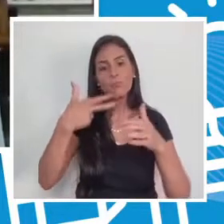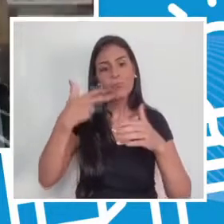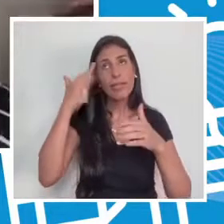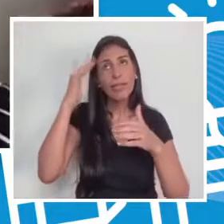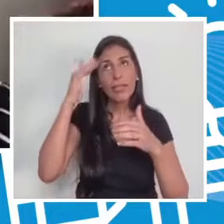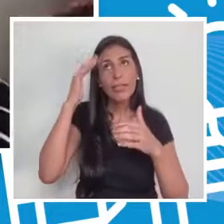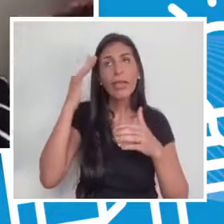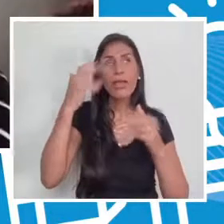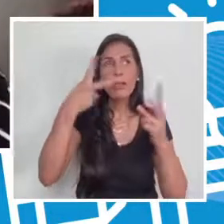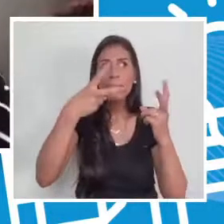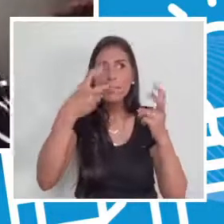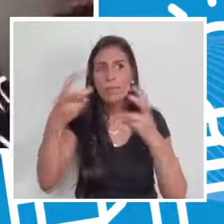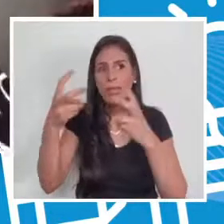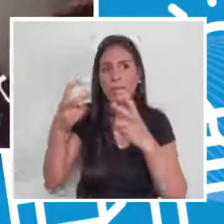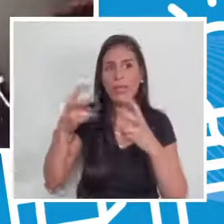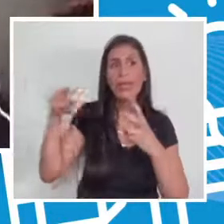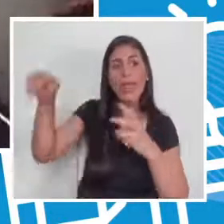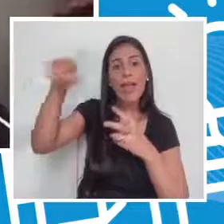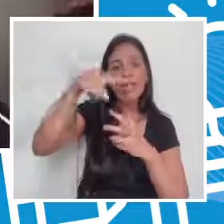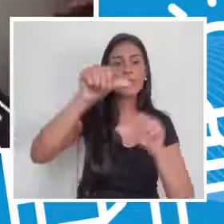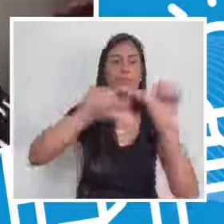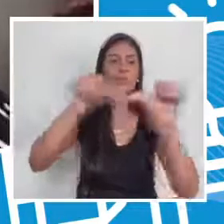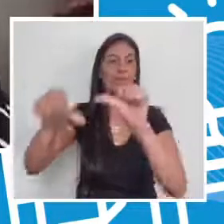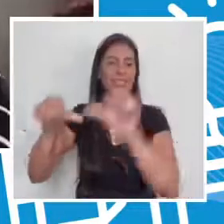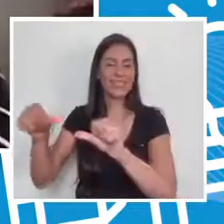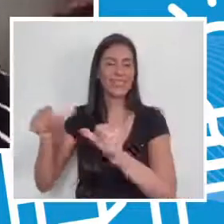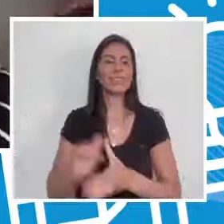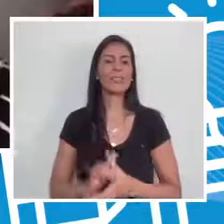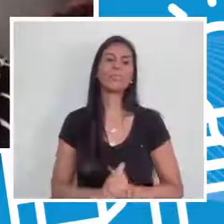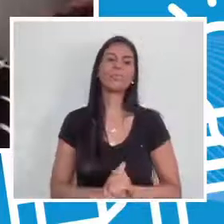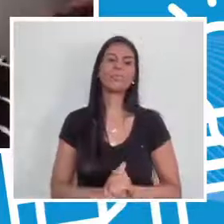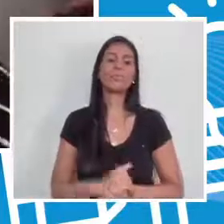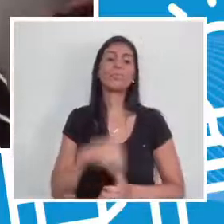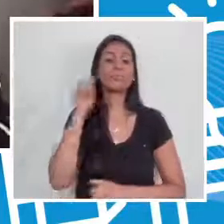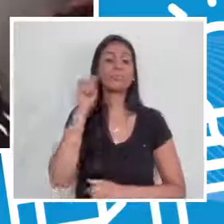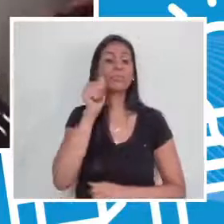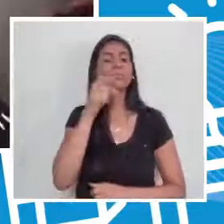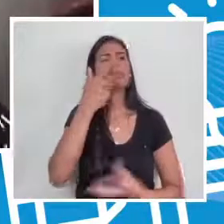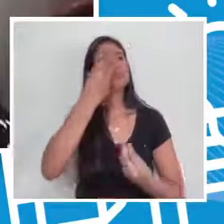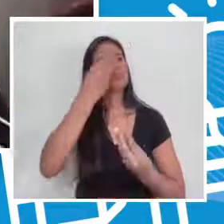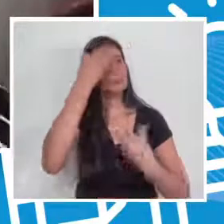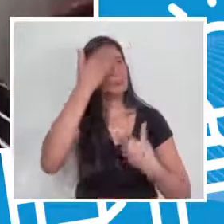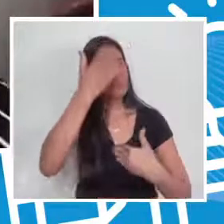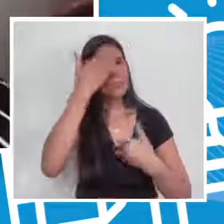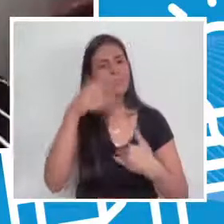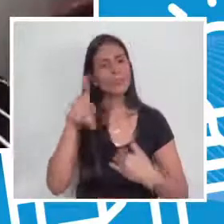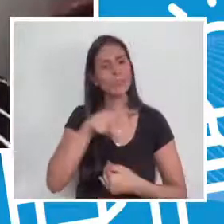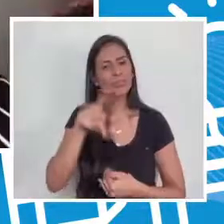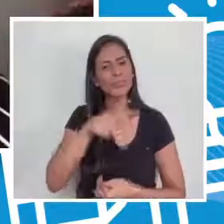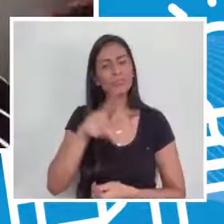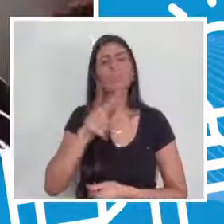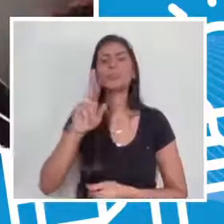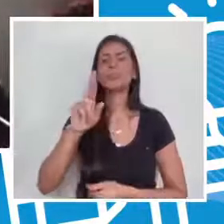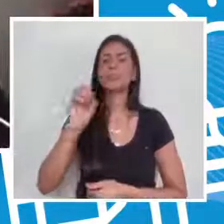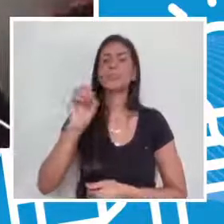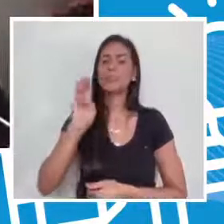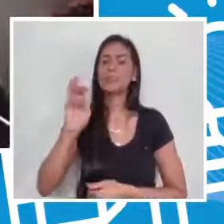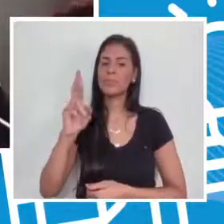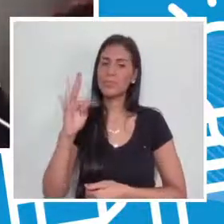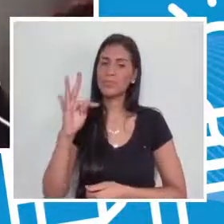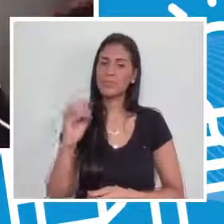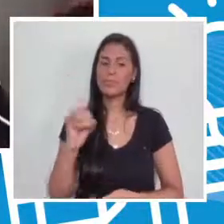Legal, muito obrigado, professor Lente. Muito obrigado. Professora Kátia,